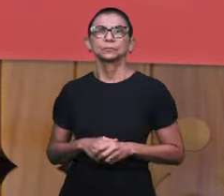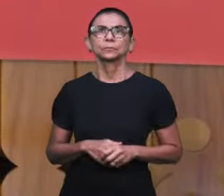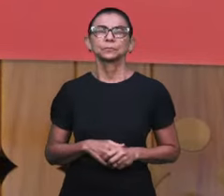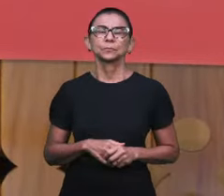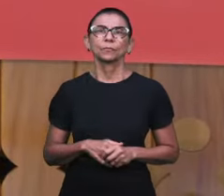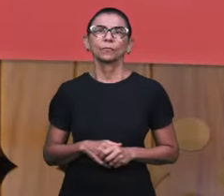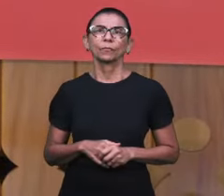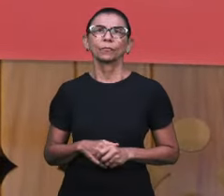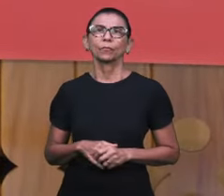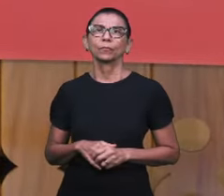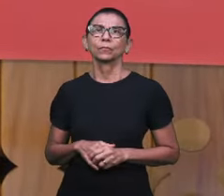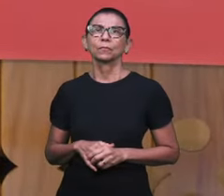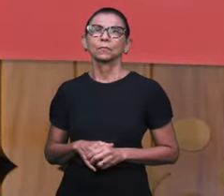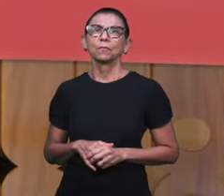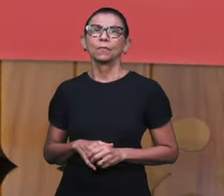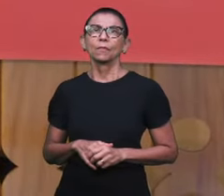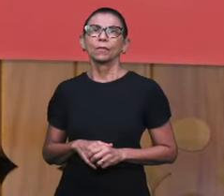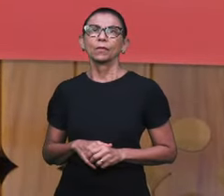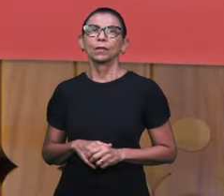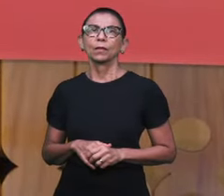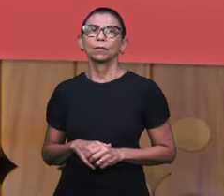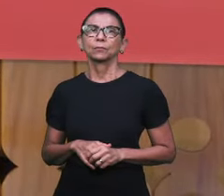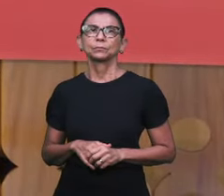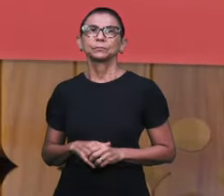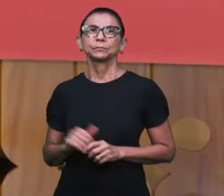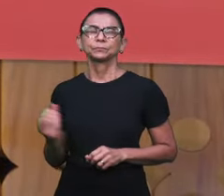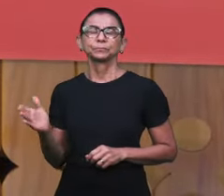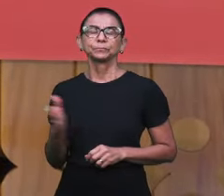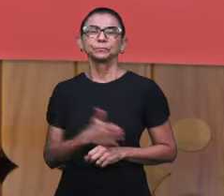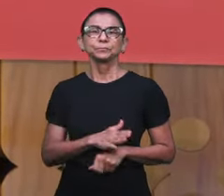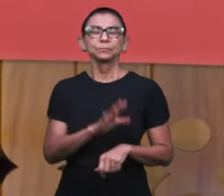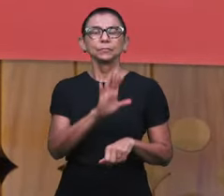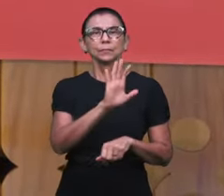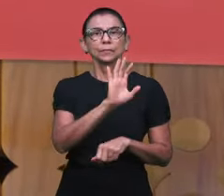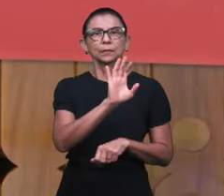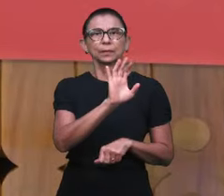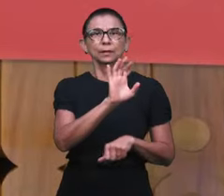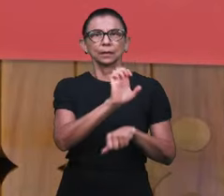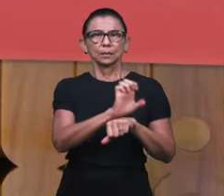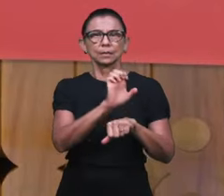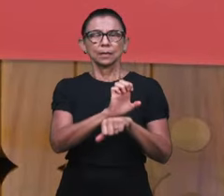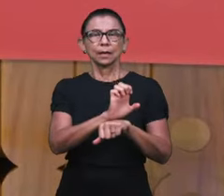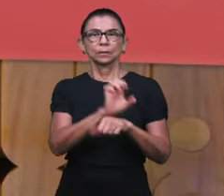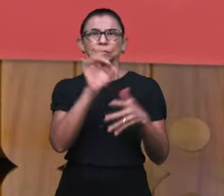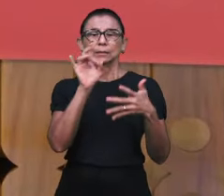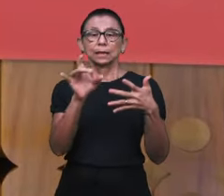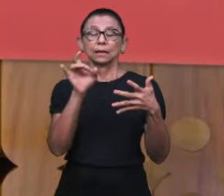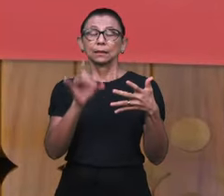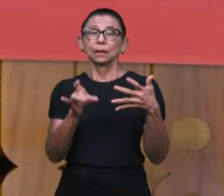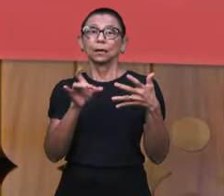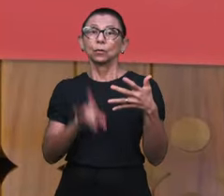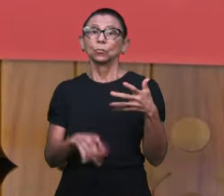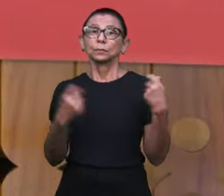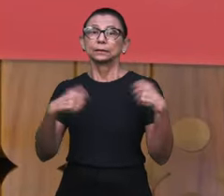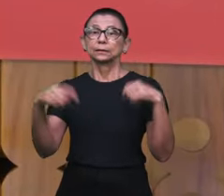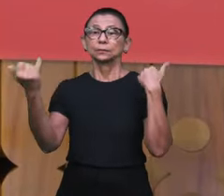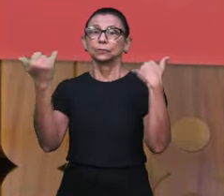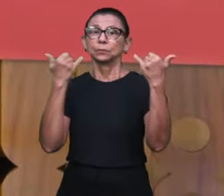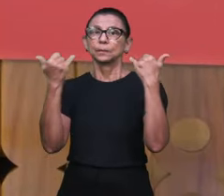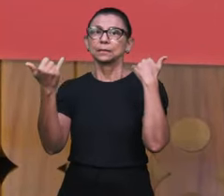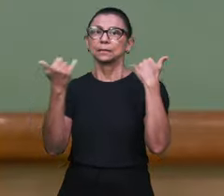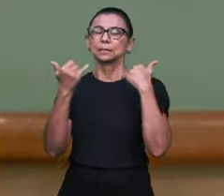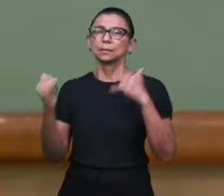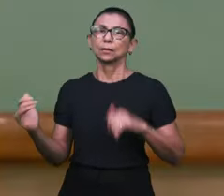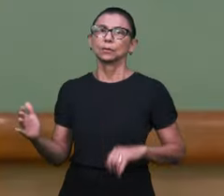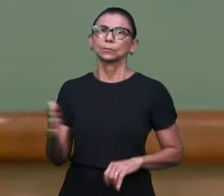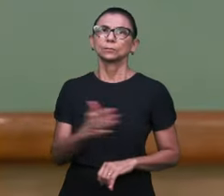não. Informação sobre cada estado, né? Contribuição. Claro, informação em cada estado. Negócio difícil aqui. Então, quem